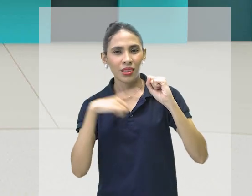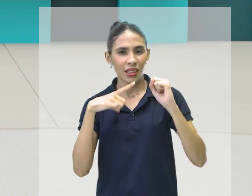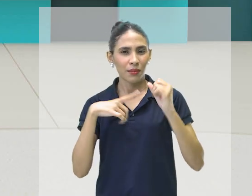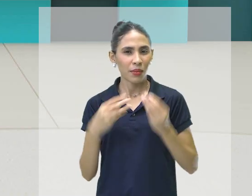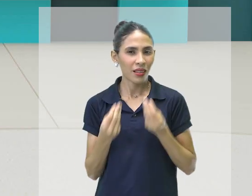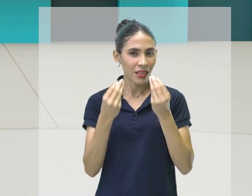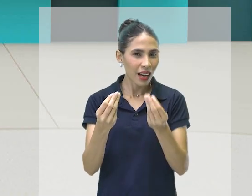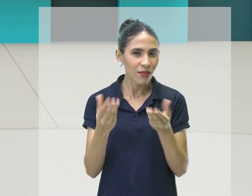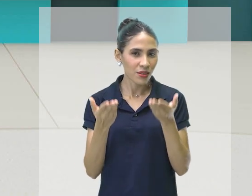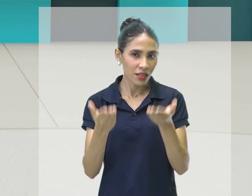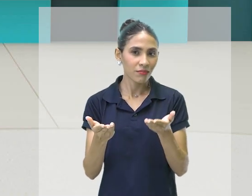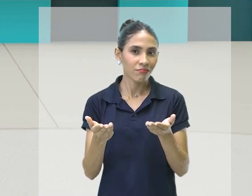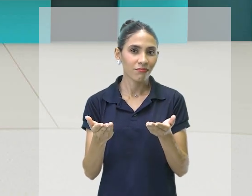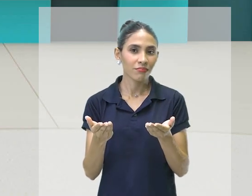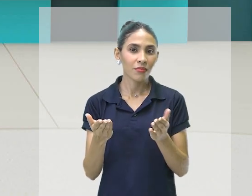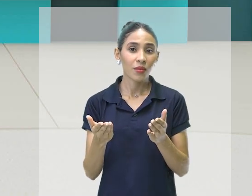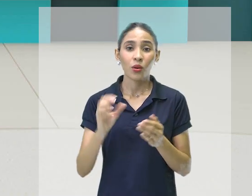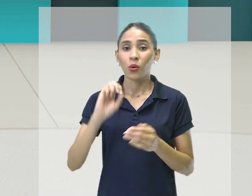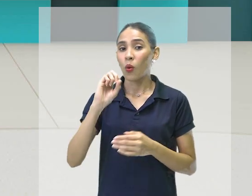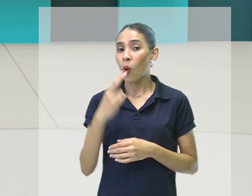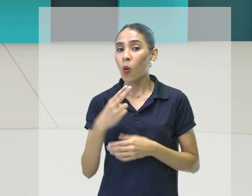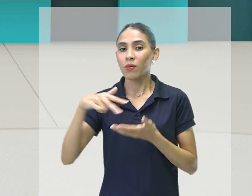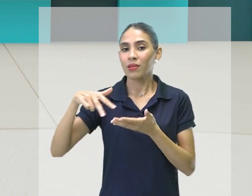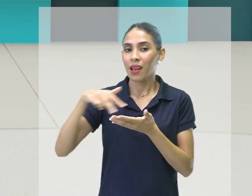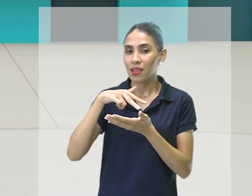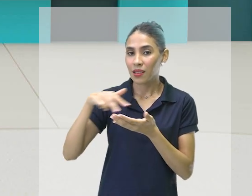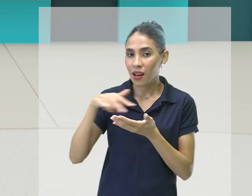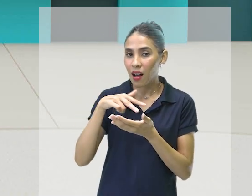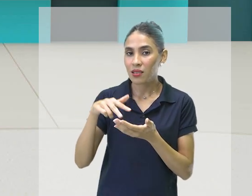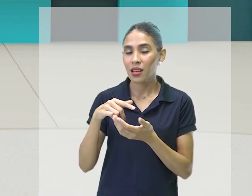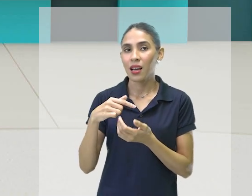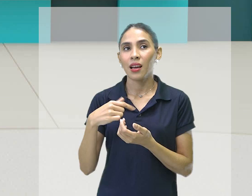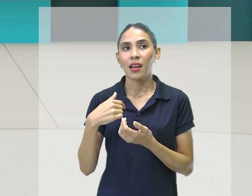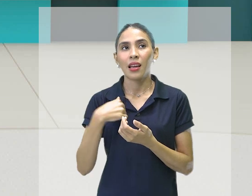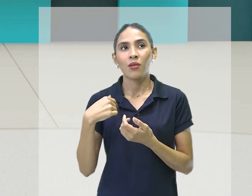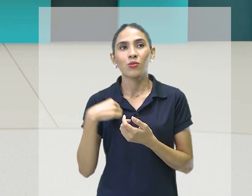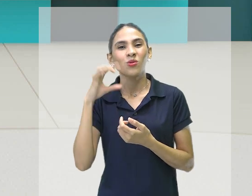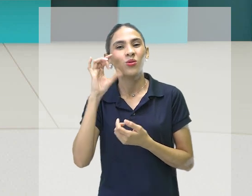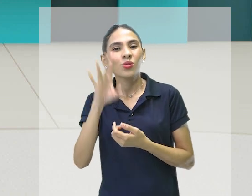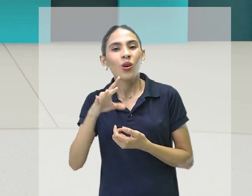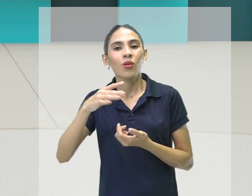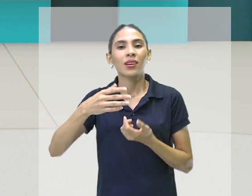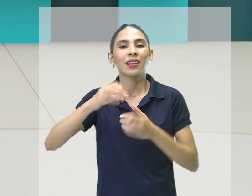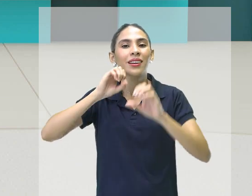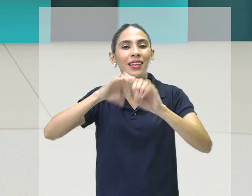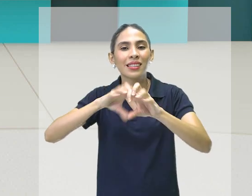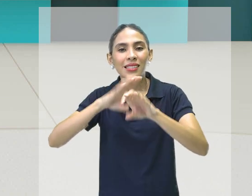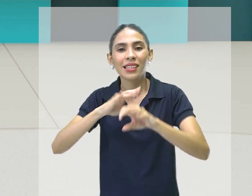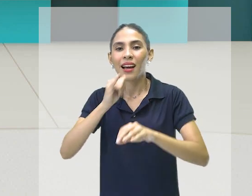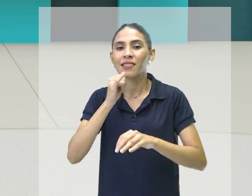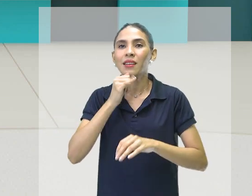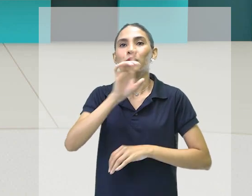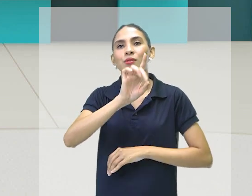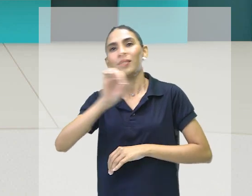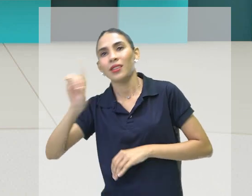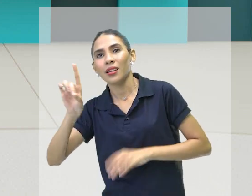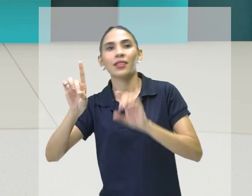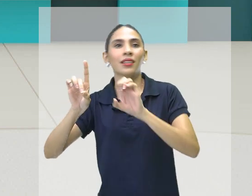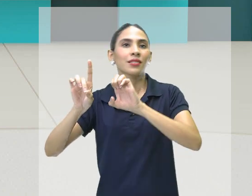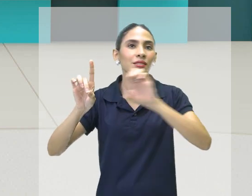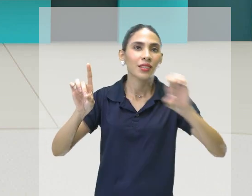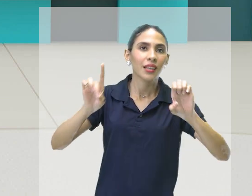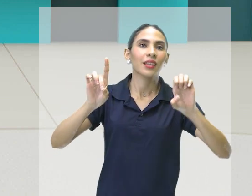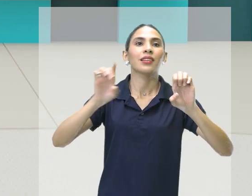educação física tem para oferecer para vocês? Será que na dança eu tenho que só ensinar para vocês o que é direito e o